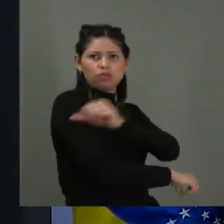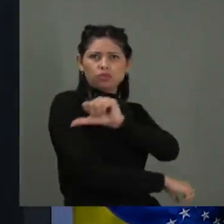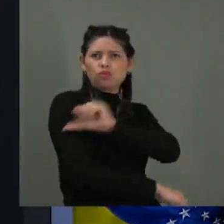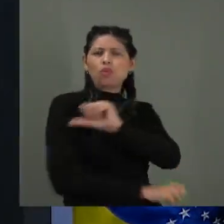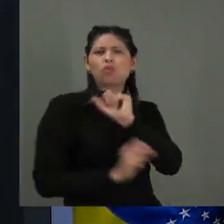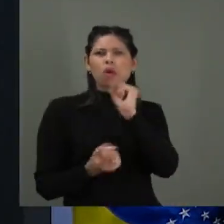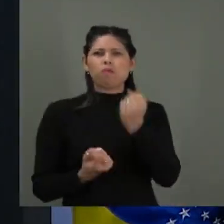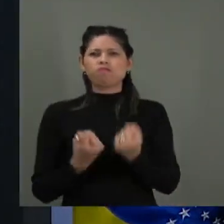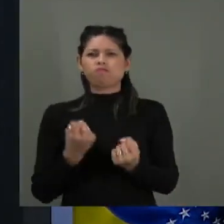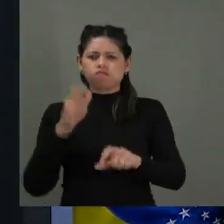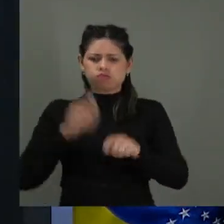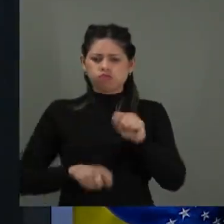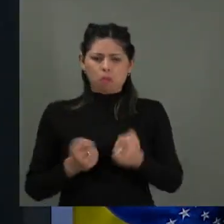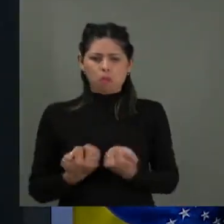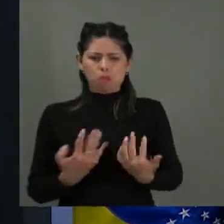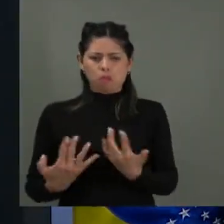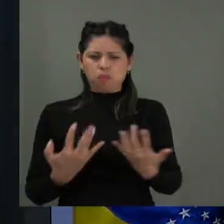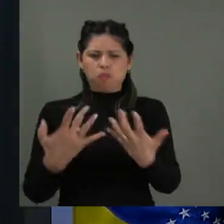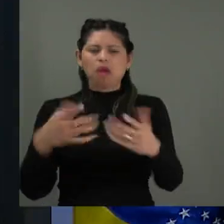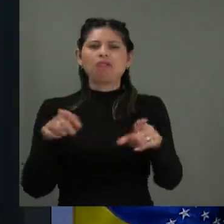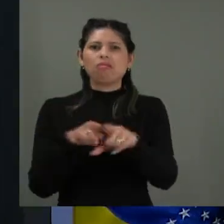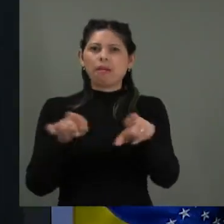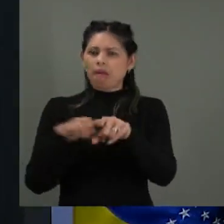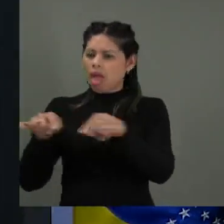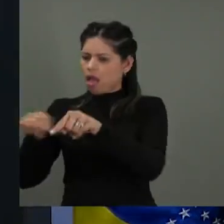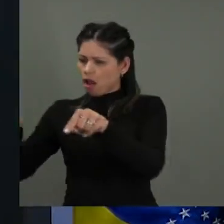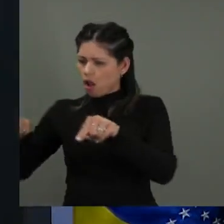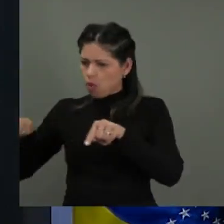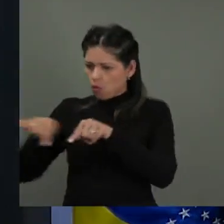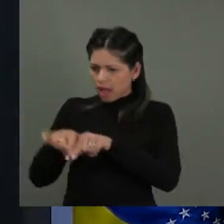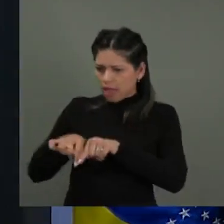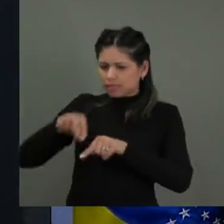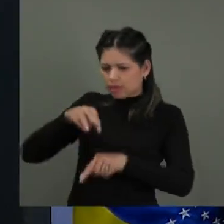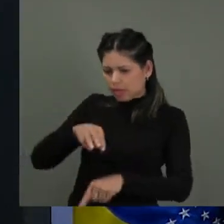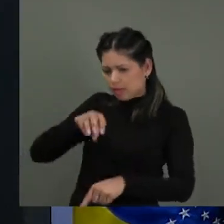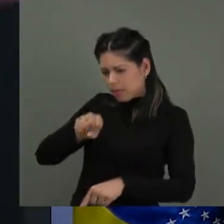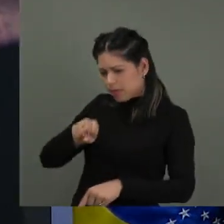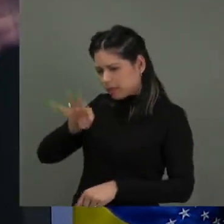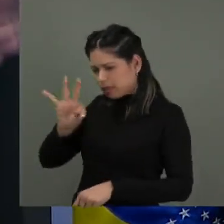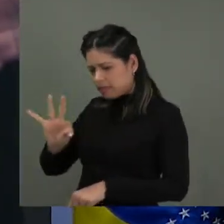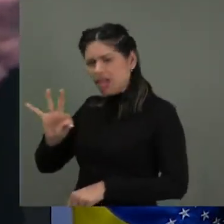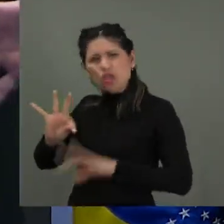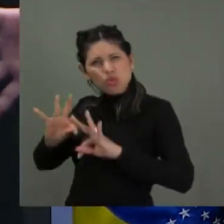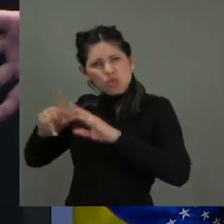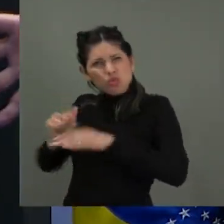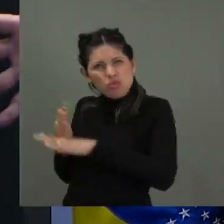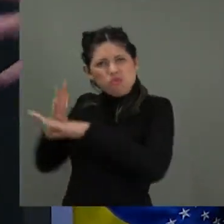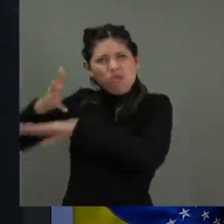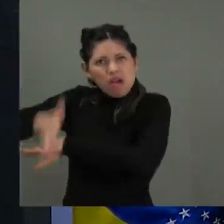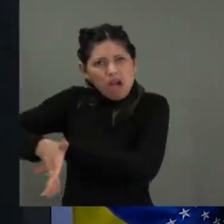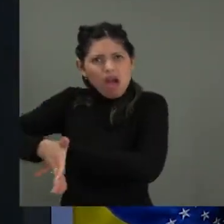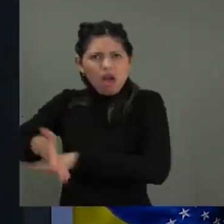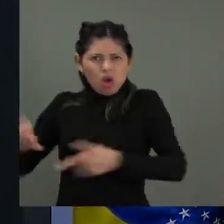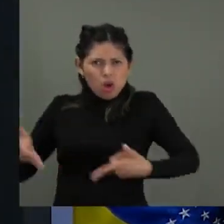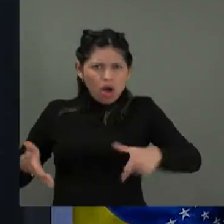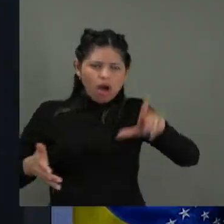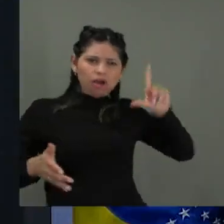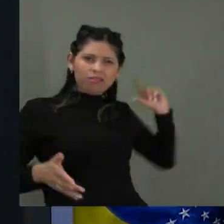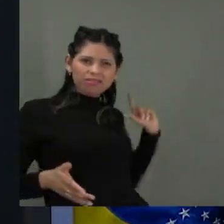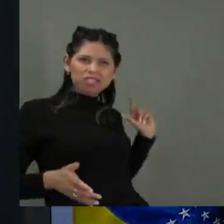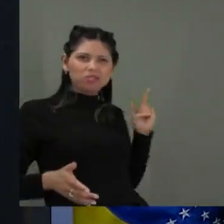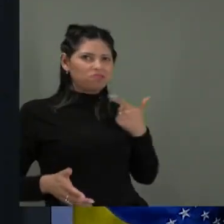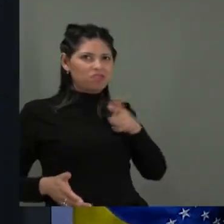sendo invadidas pelo MST. Tudo acontecendo nesse governo. O governo anterior não tinha isso. Será que deu para